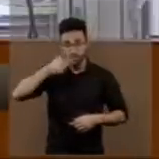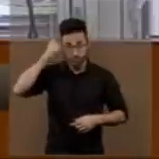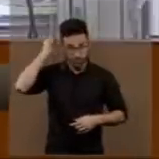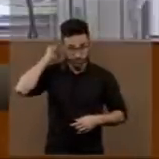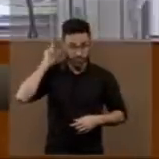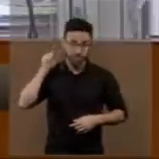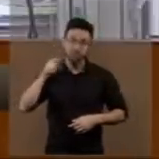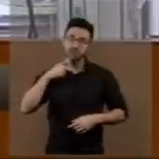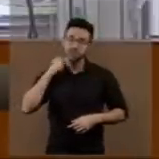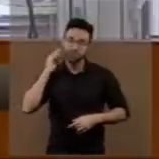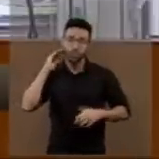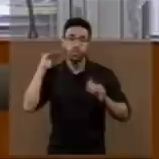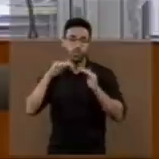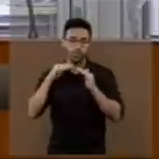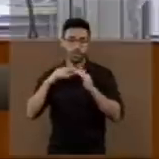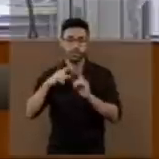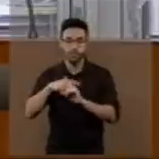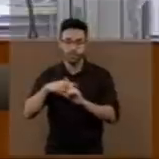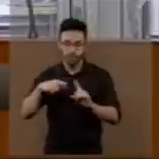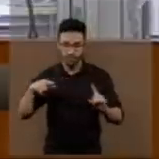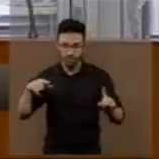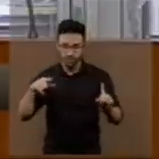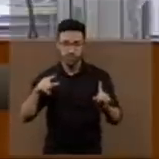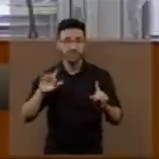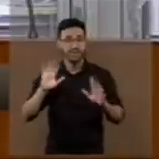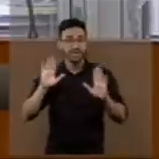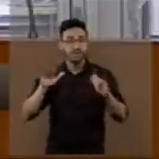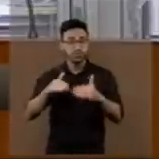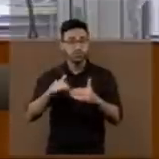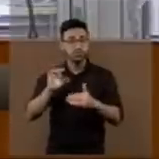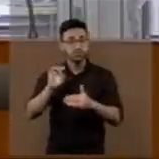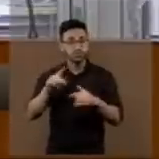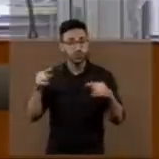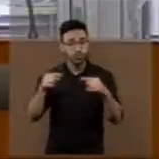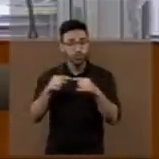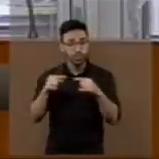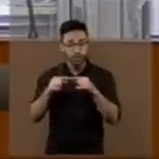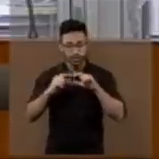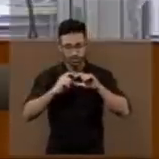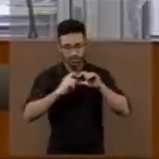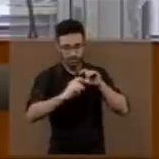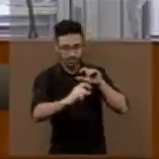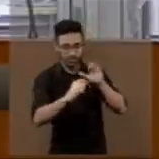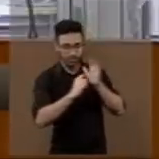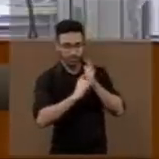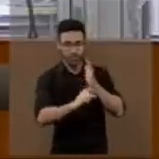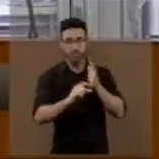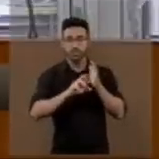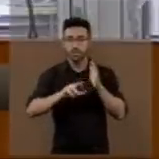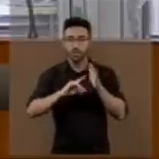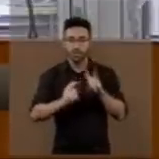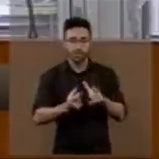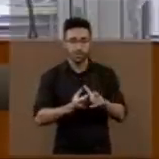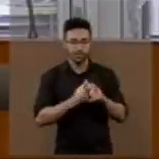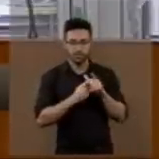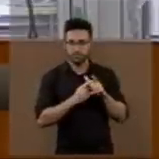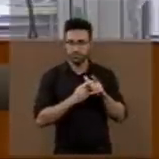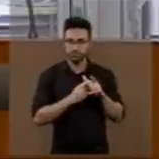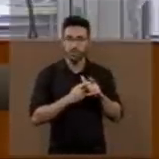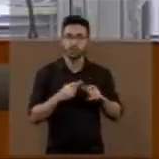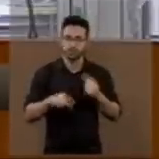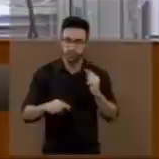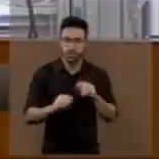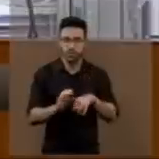julga parcialmente procedente exclusivamente para declarar a inconstitucionalidade da expressão sem efeito suspensivo. No mais, ele